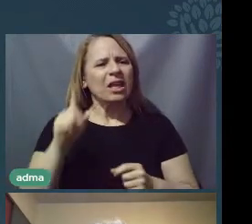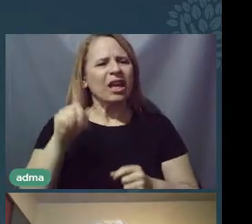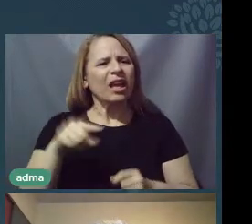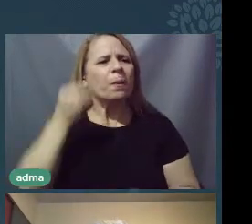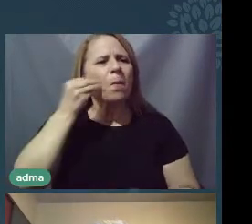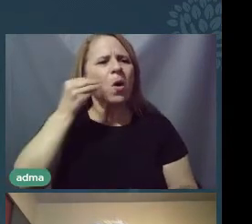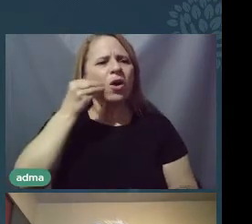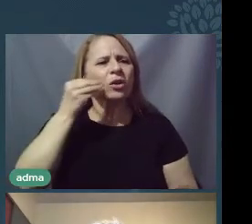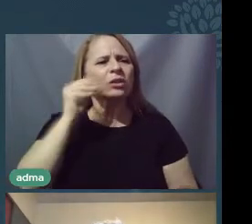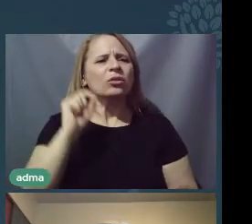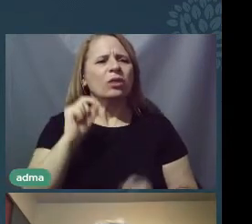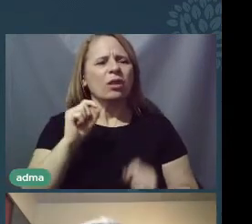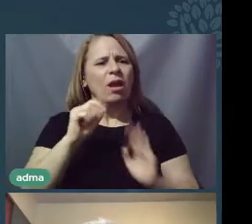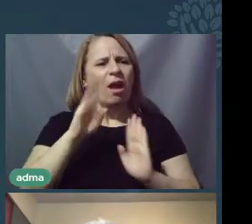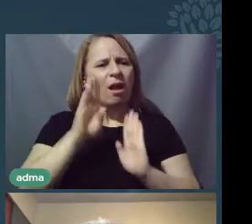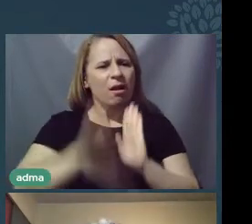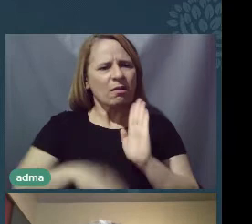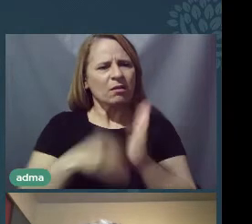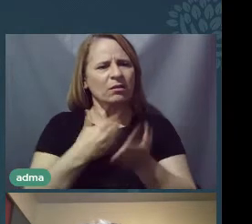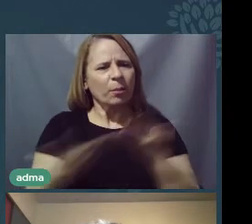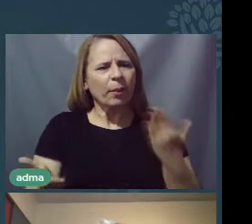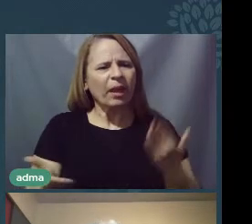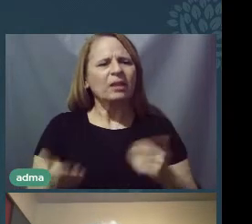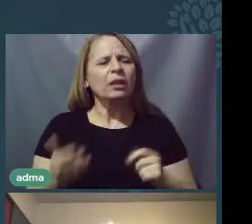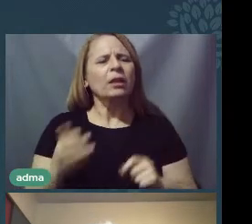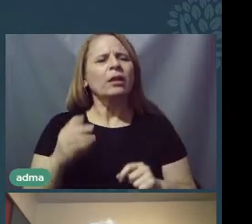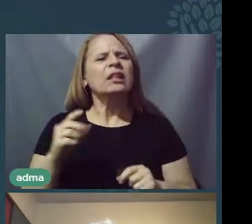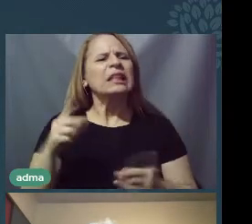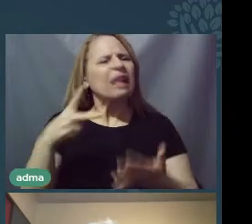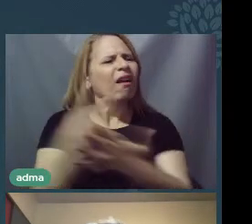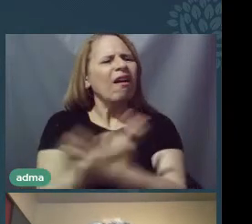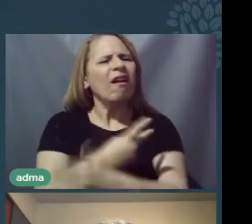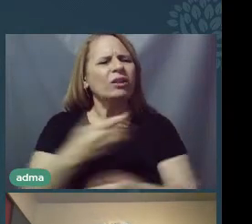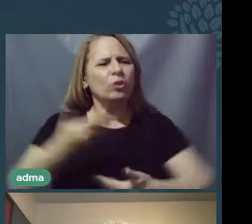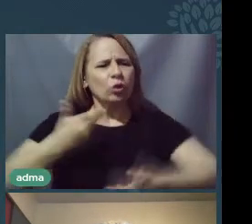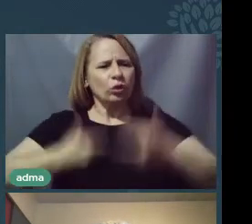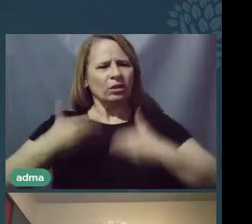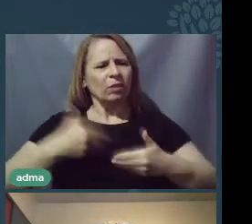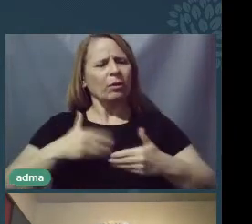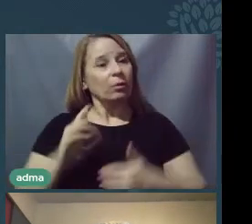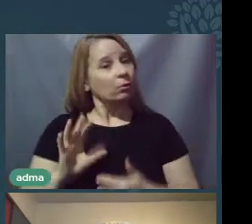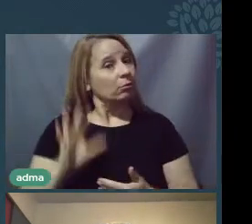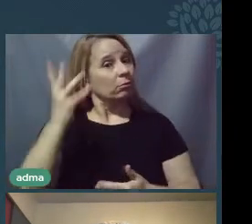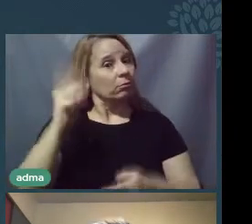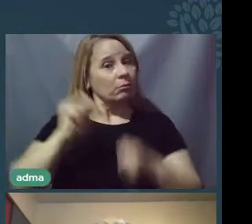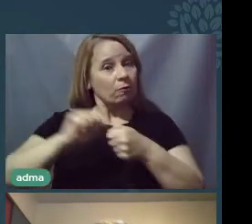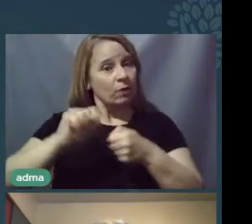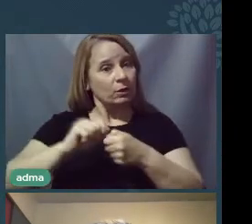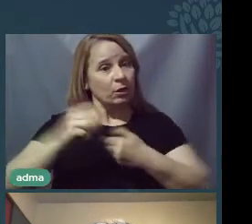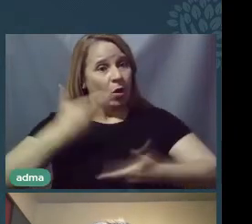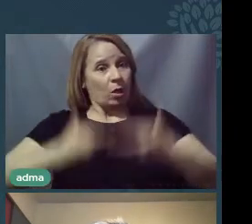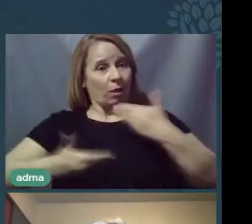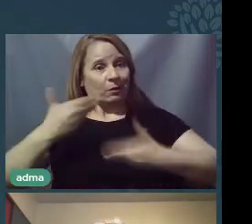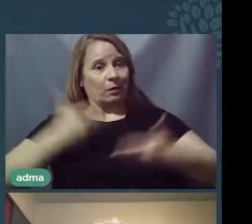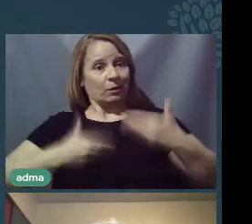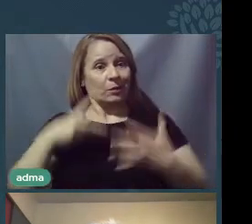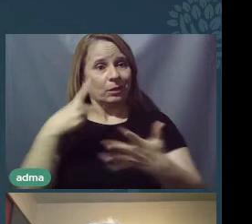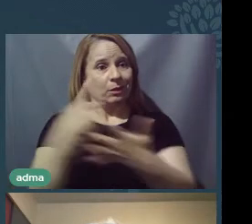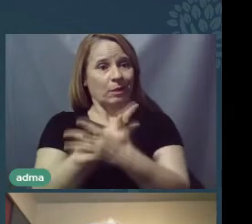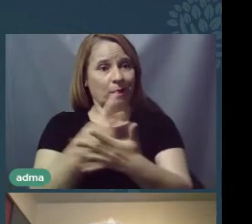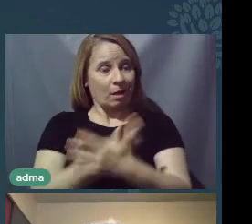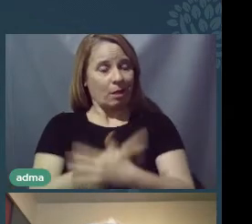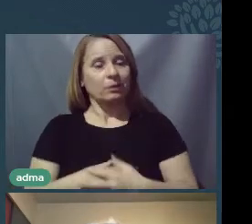revelador da deficiência do tratamento. Algo está errado se ocorre uma exacerbação. Nós podemos, sim,